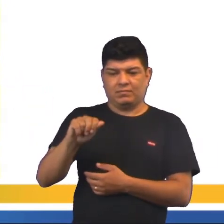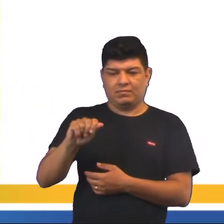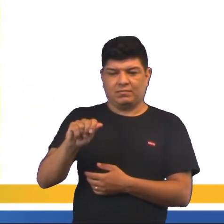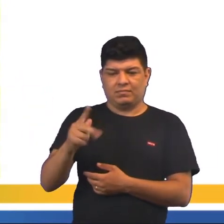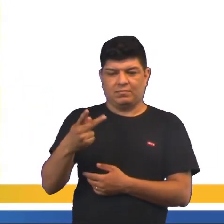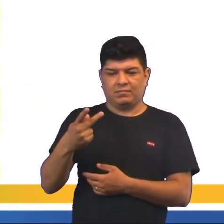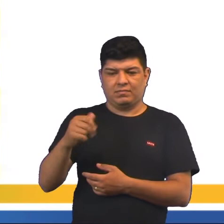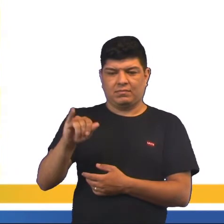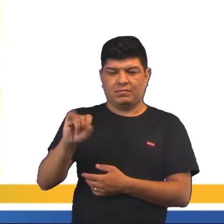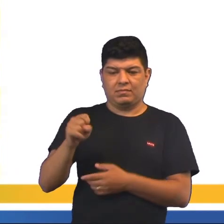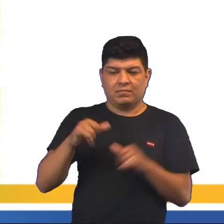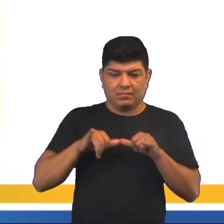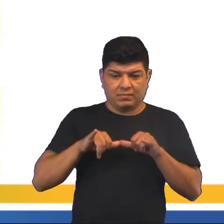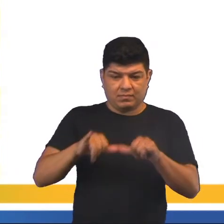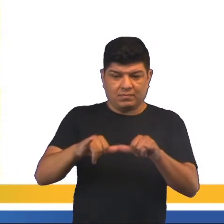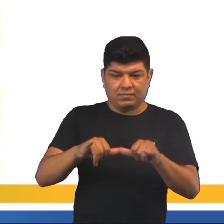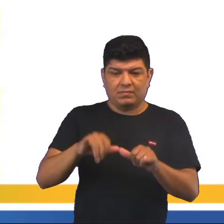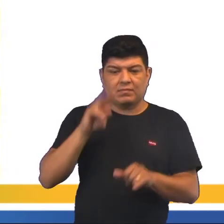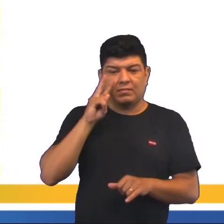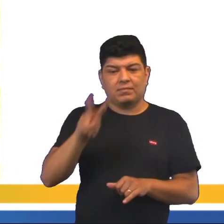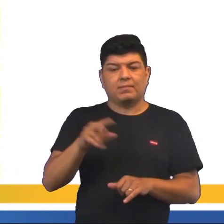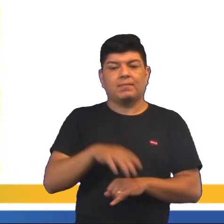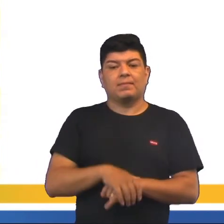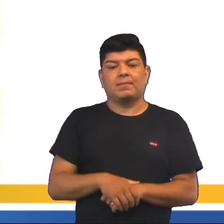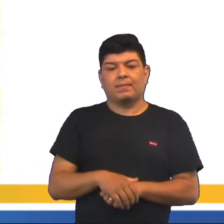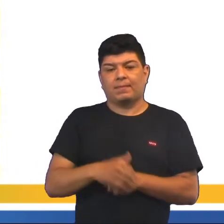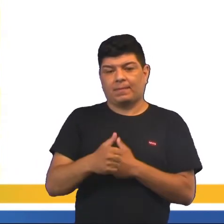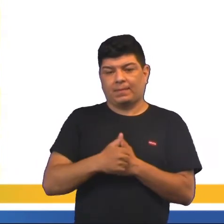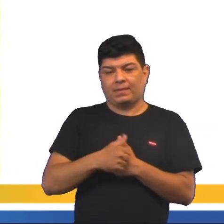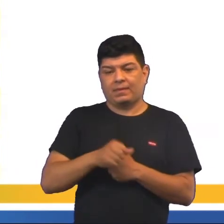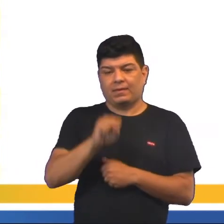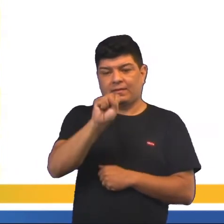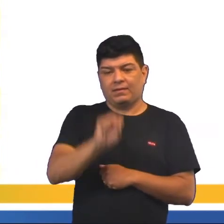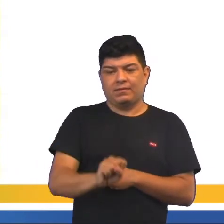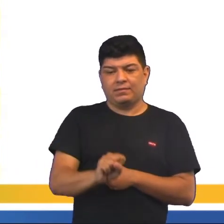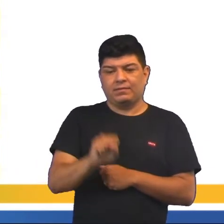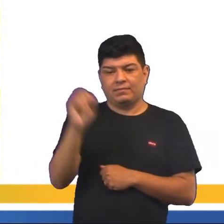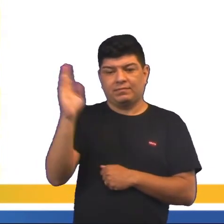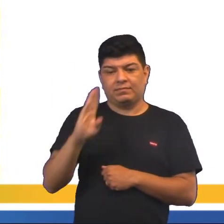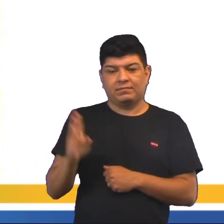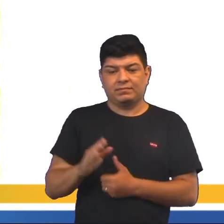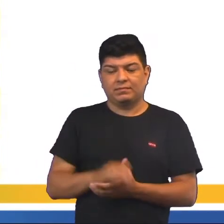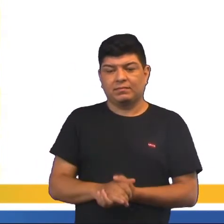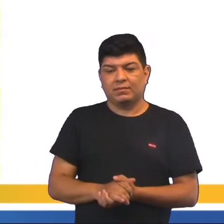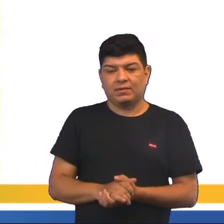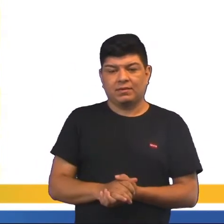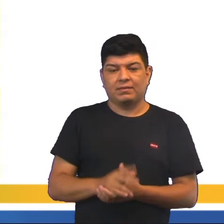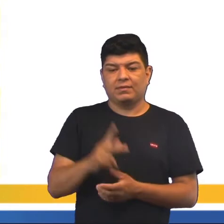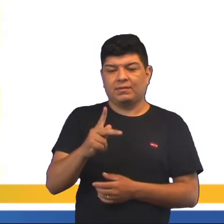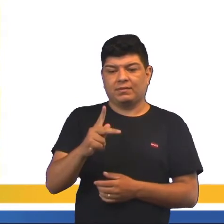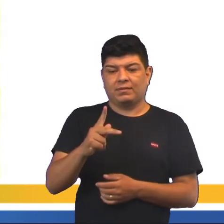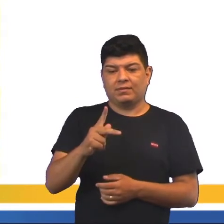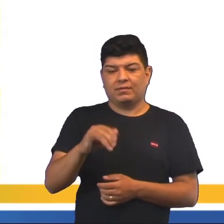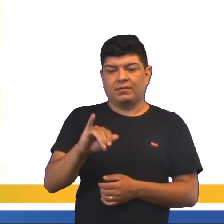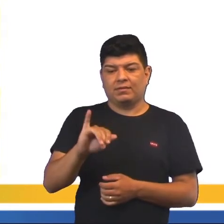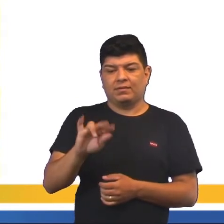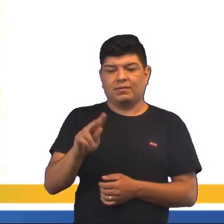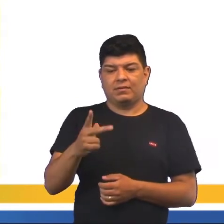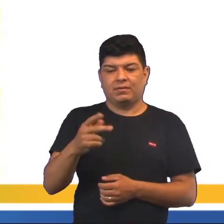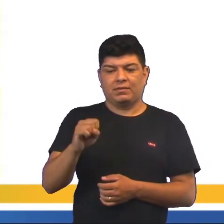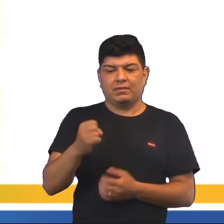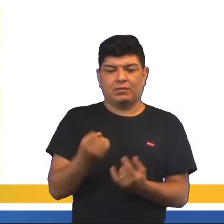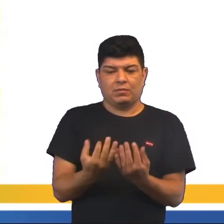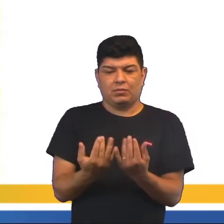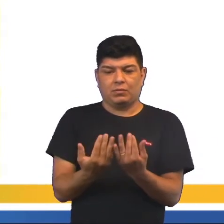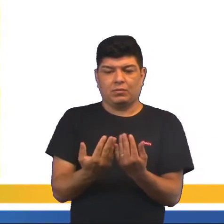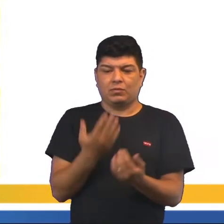Inclusive, você vai nos supermercados, você encontra ali na região sul do Brasil esses pinhos, né? Que você